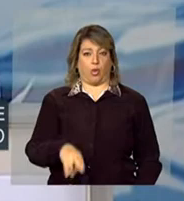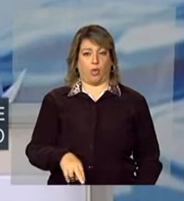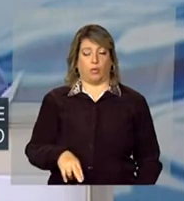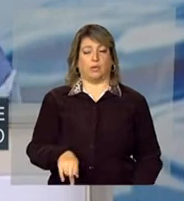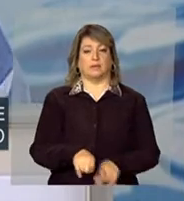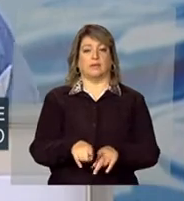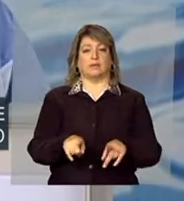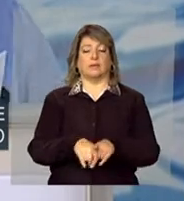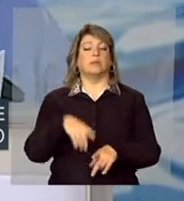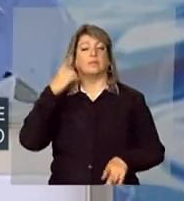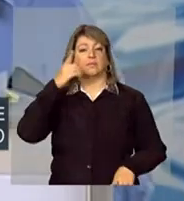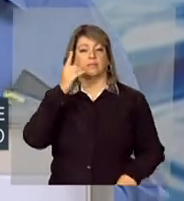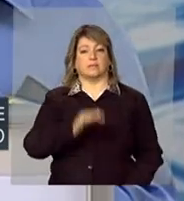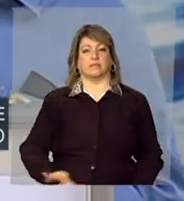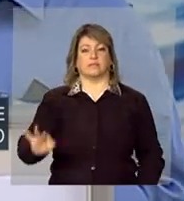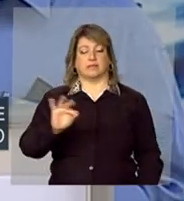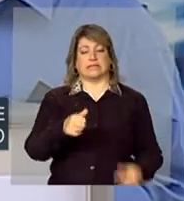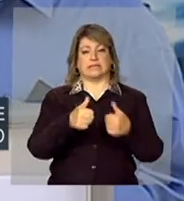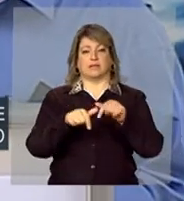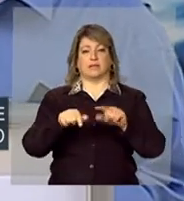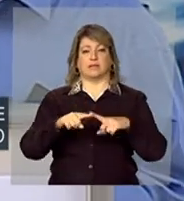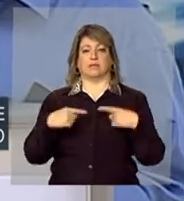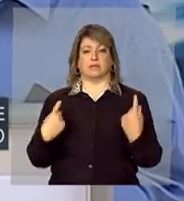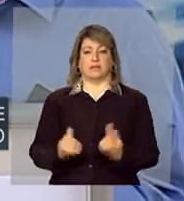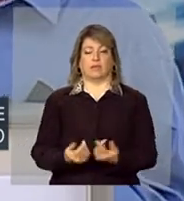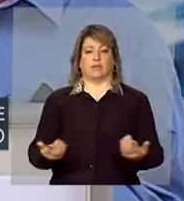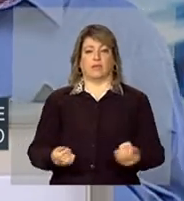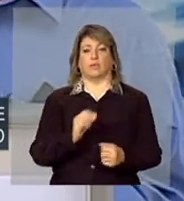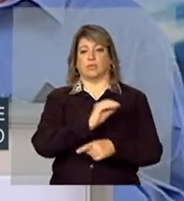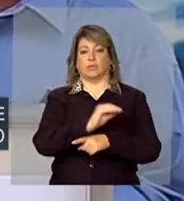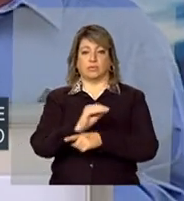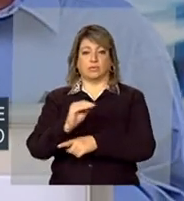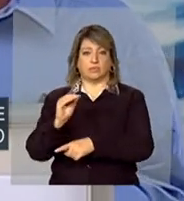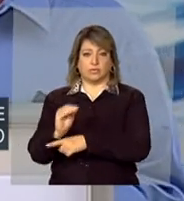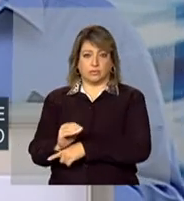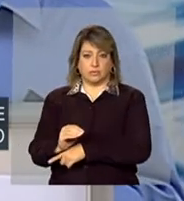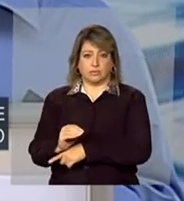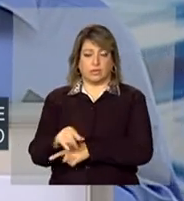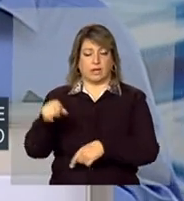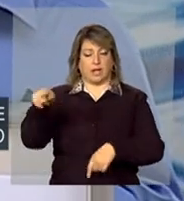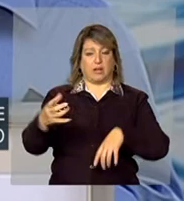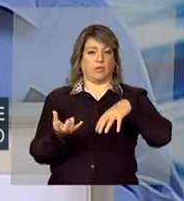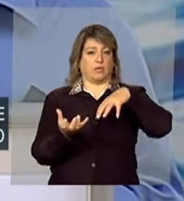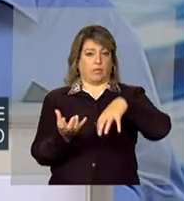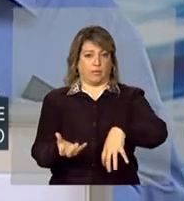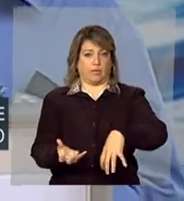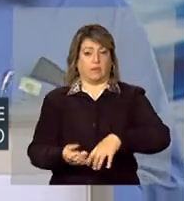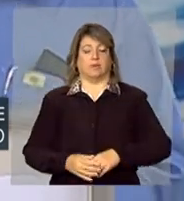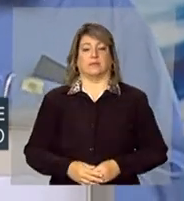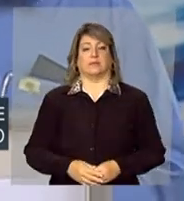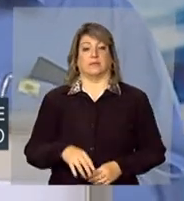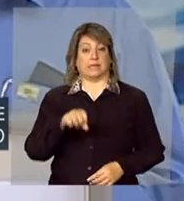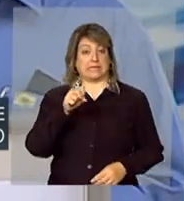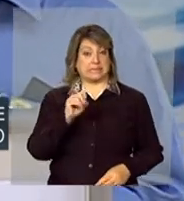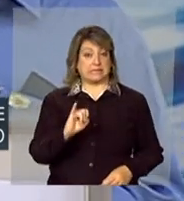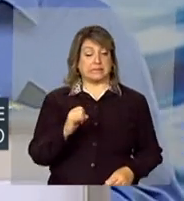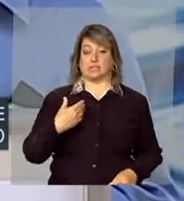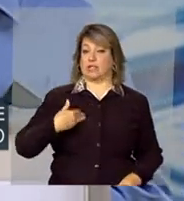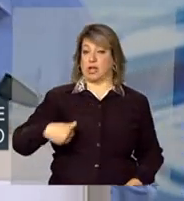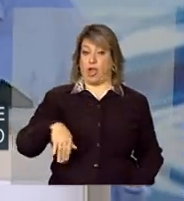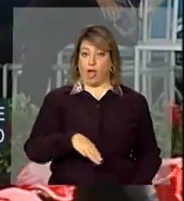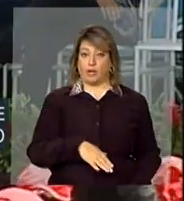aos deputados federais que dão sustentação ao governo no Congresso Nacional, se nós